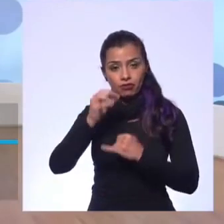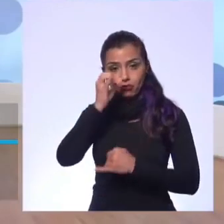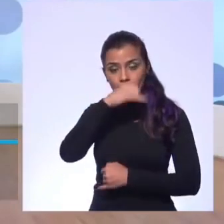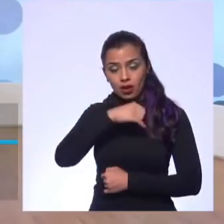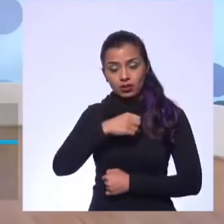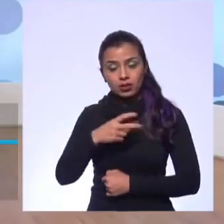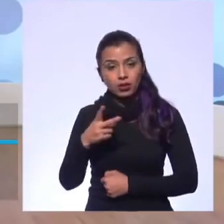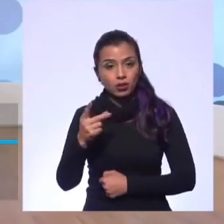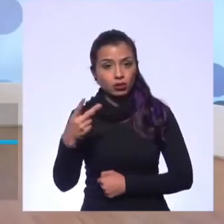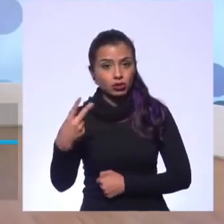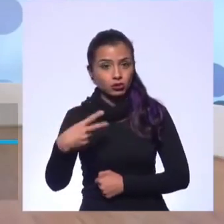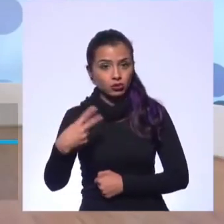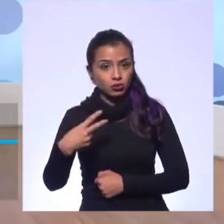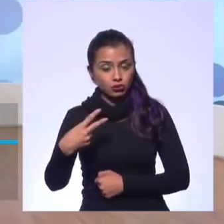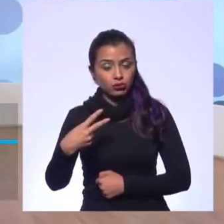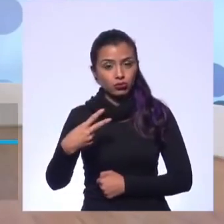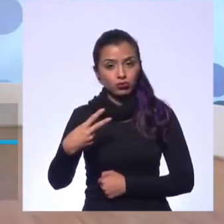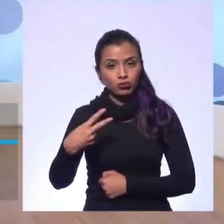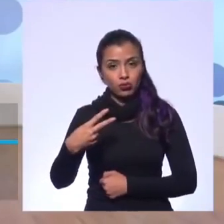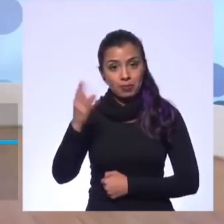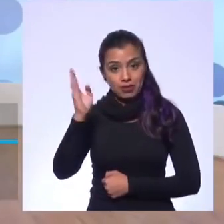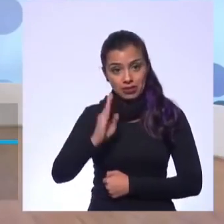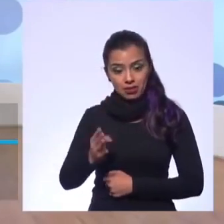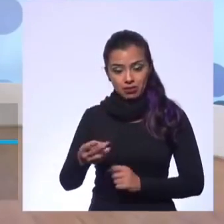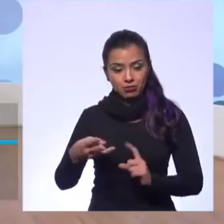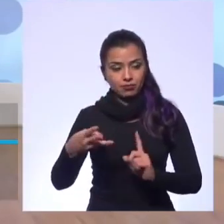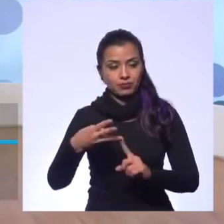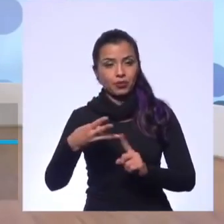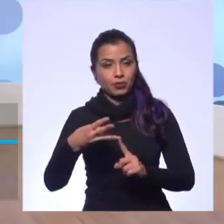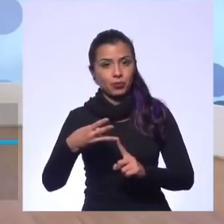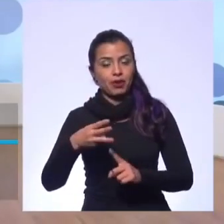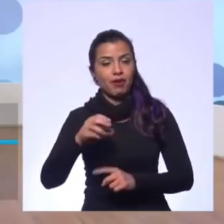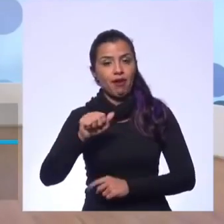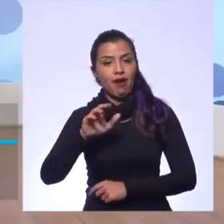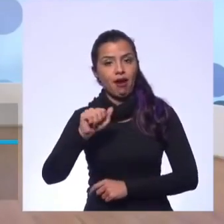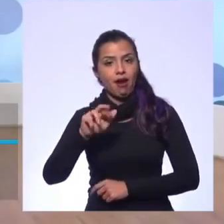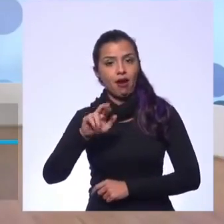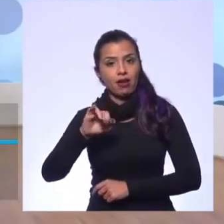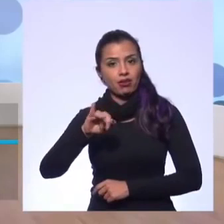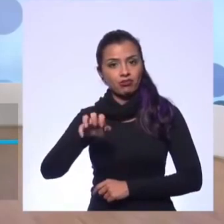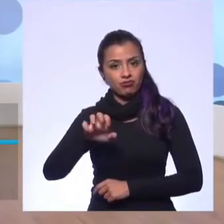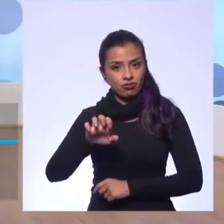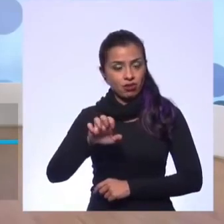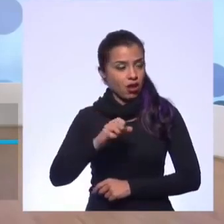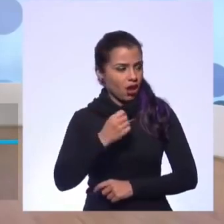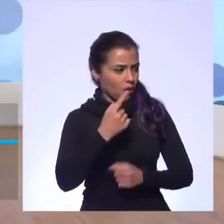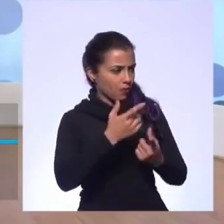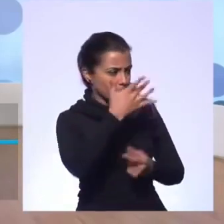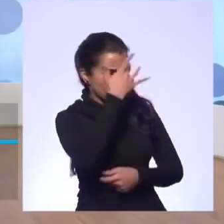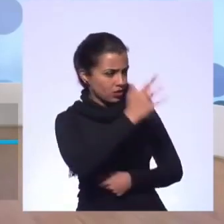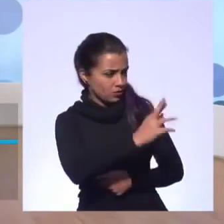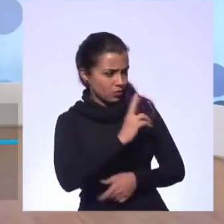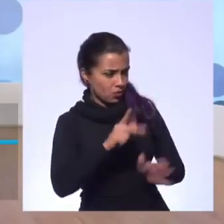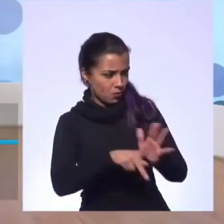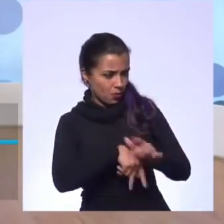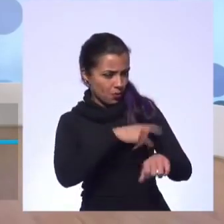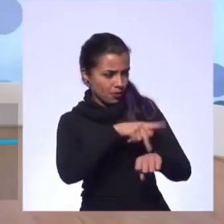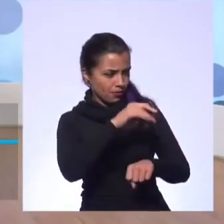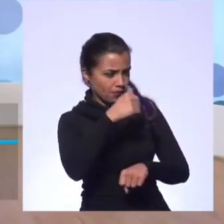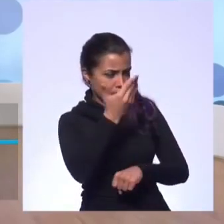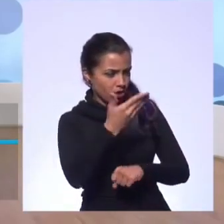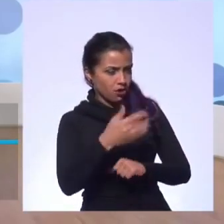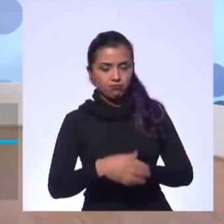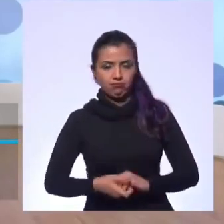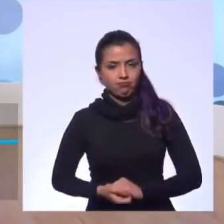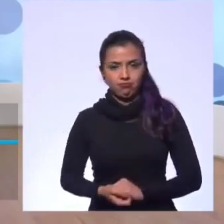Legal. Alguém colocou as comidas estrangeiras? Escreveu? Chegou a escrever? Não. Então,